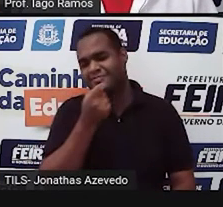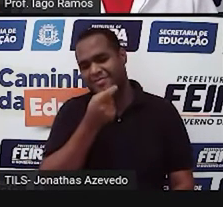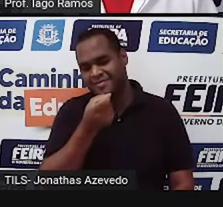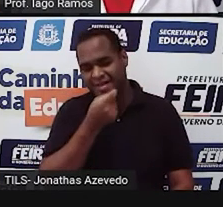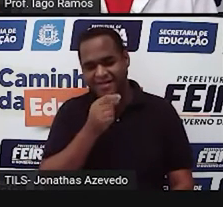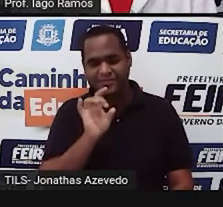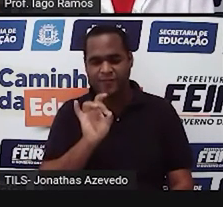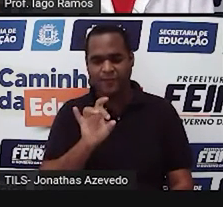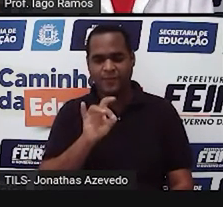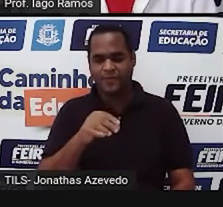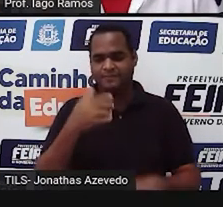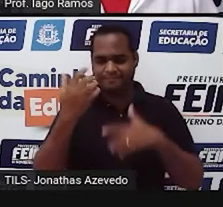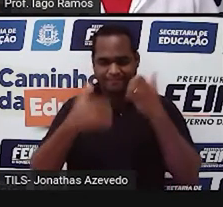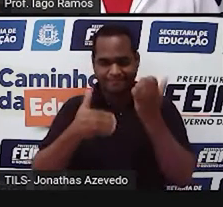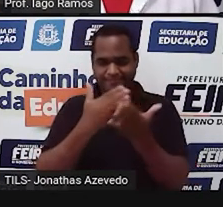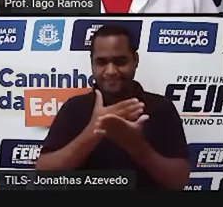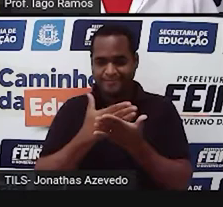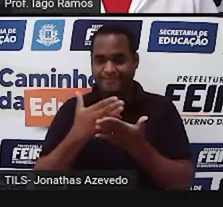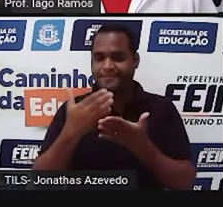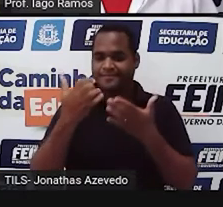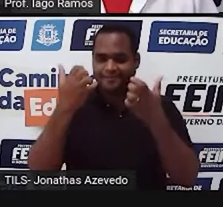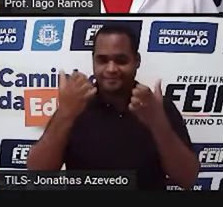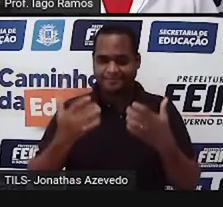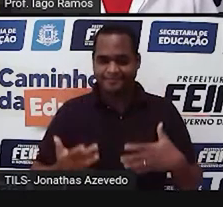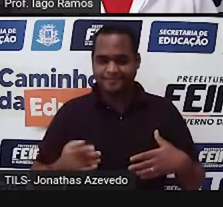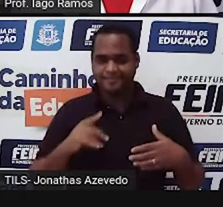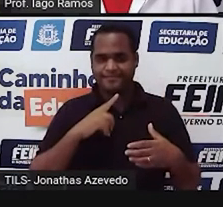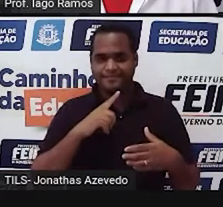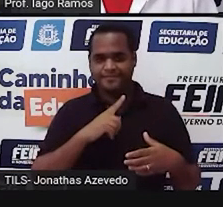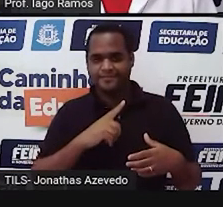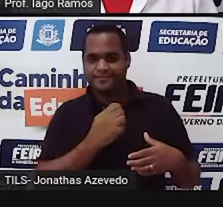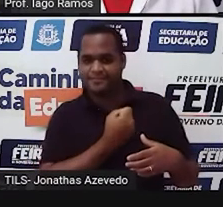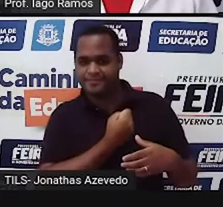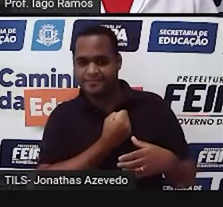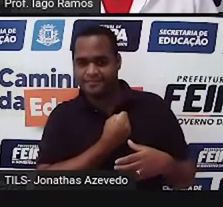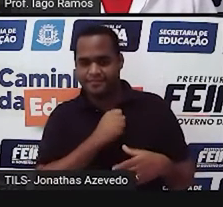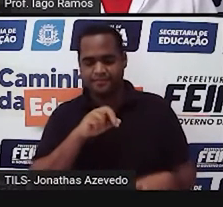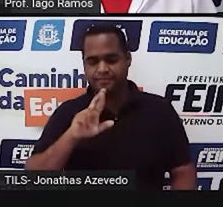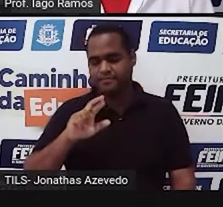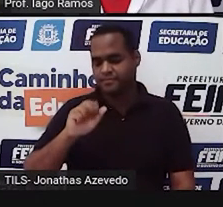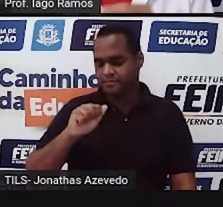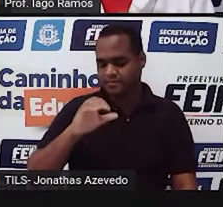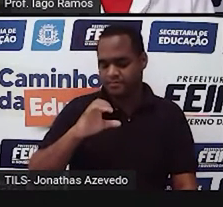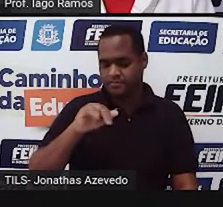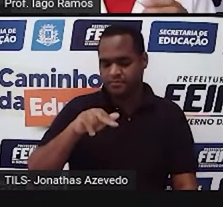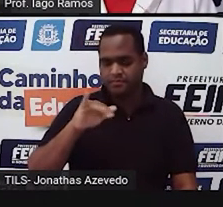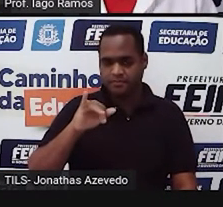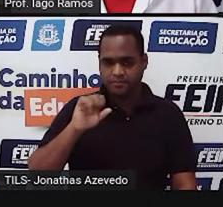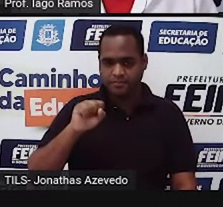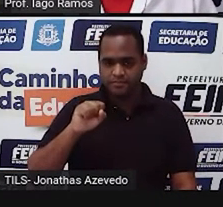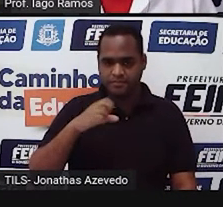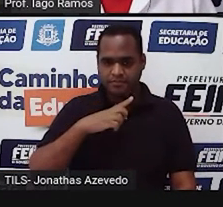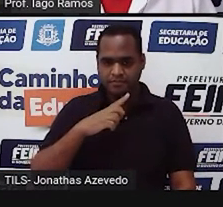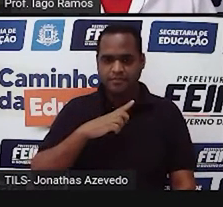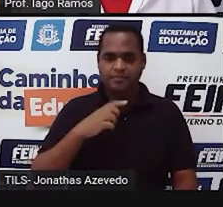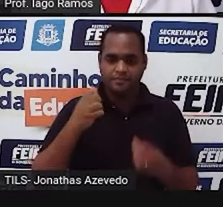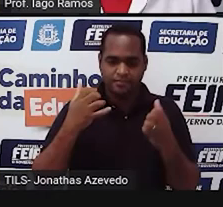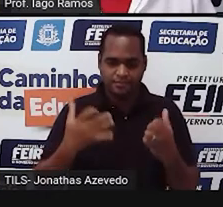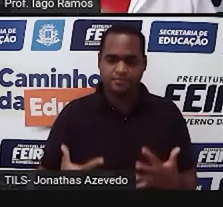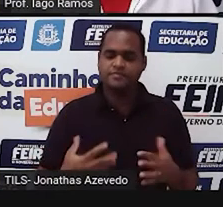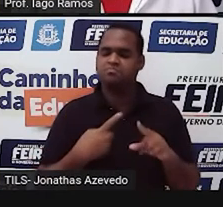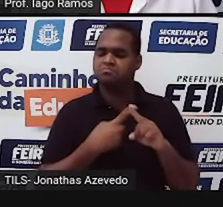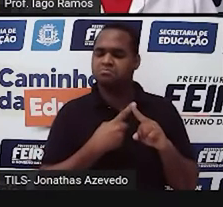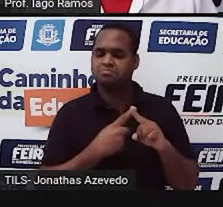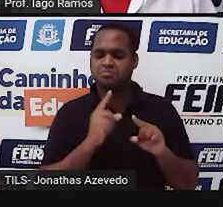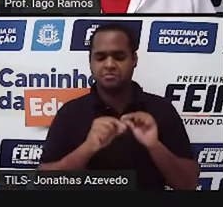para gente poder começar a falar desse tipo de número racional tá e tem uma explicação do porque que ele se chama